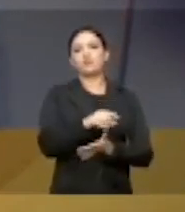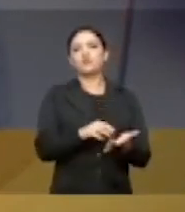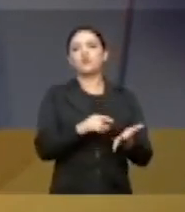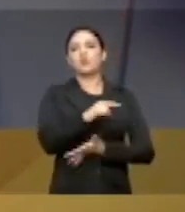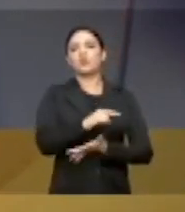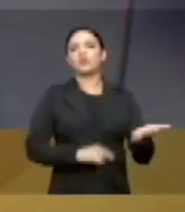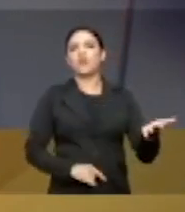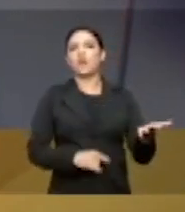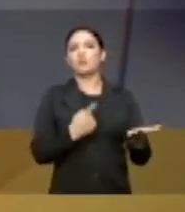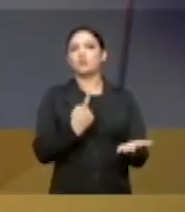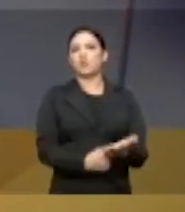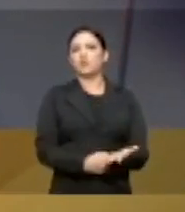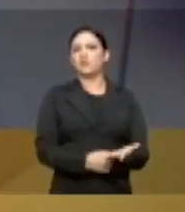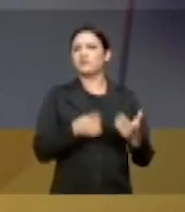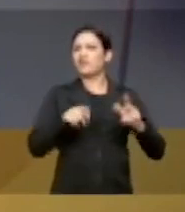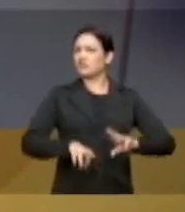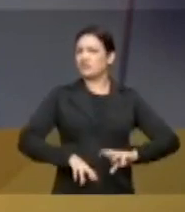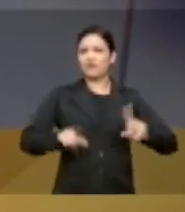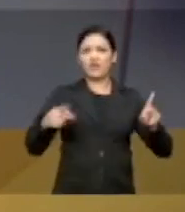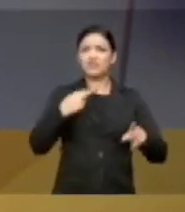Não se pode confundir isso aqui.